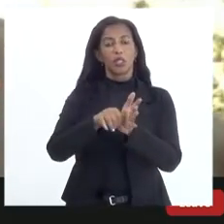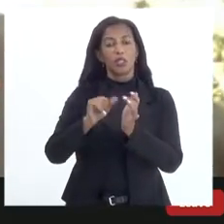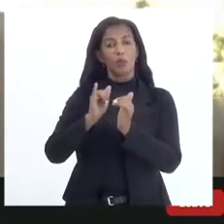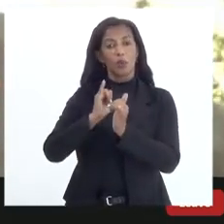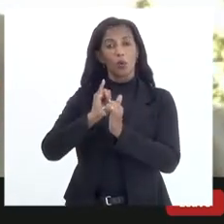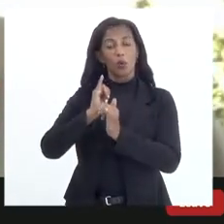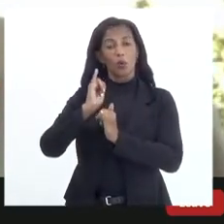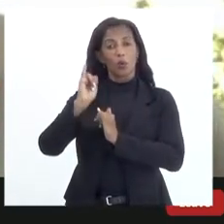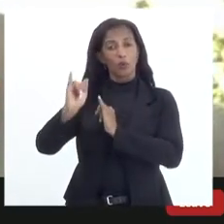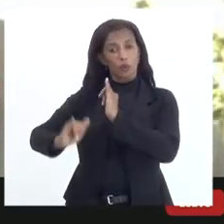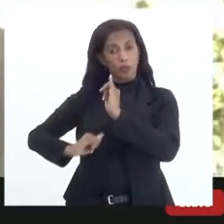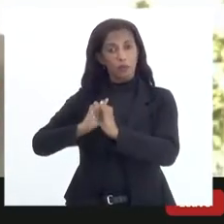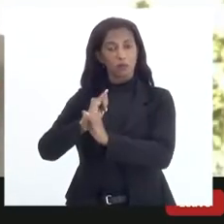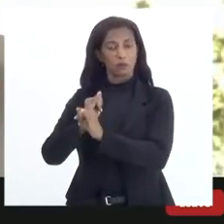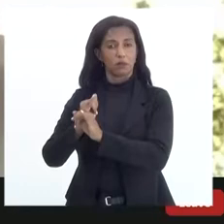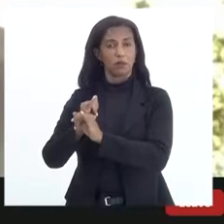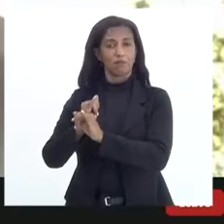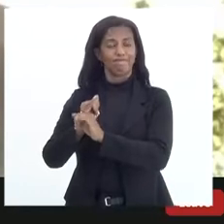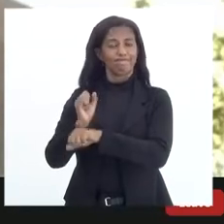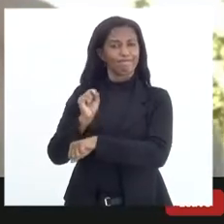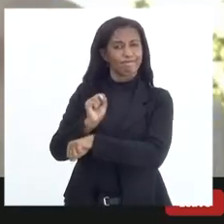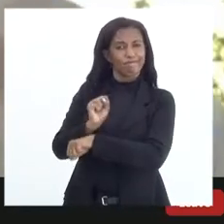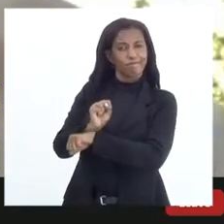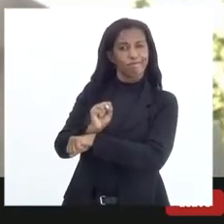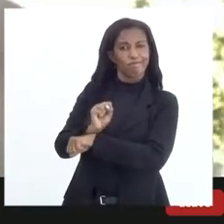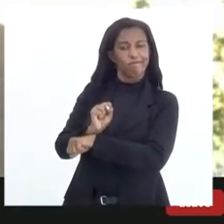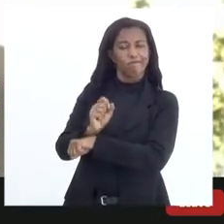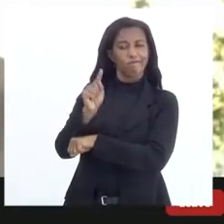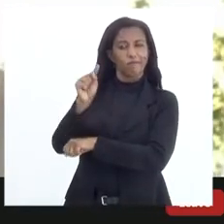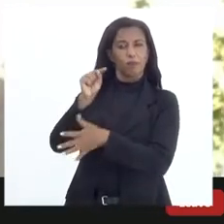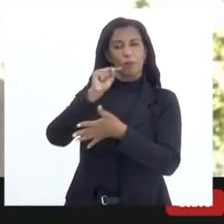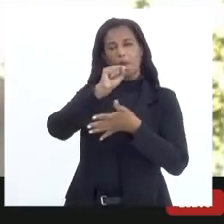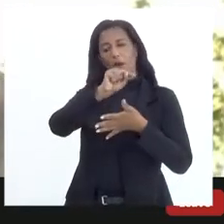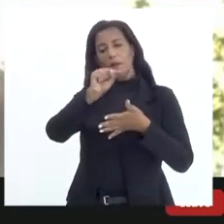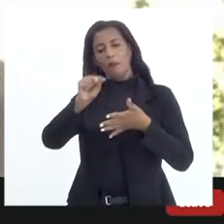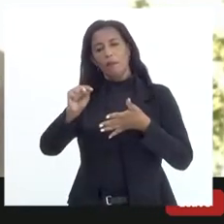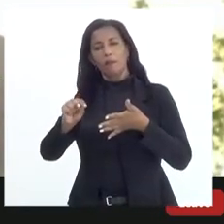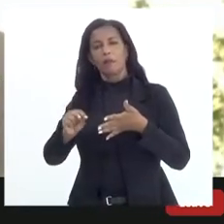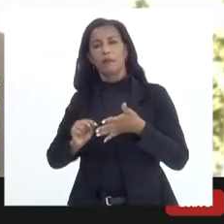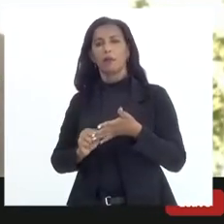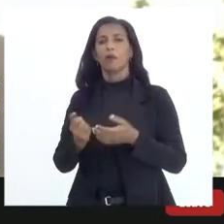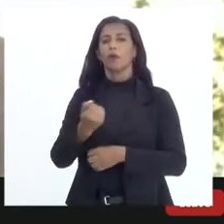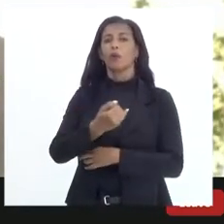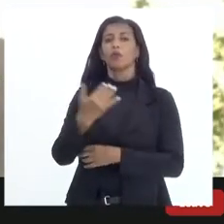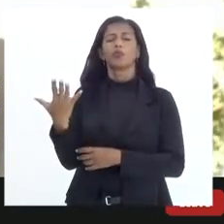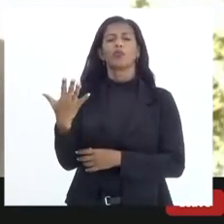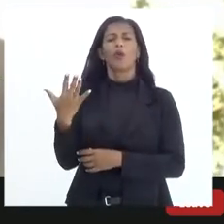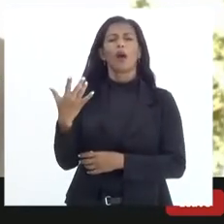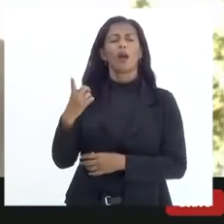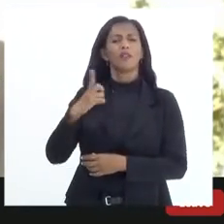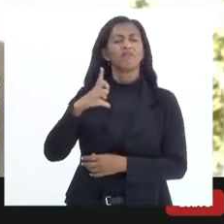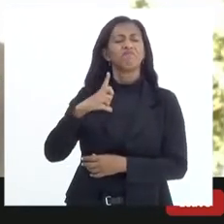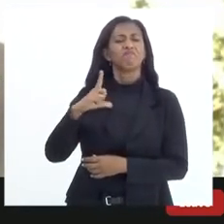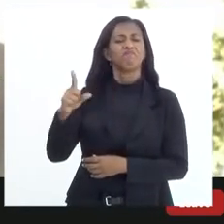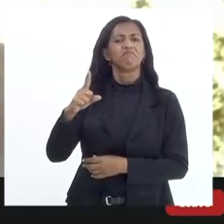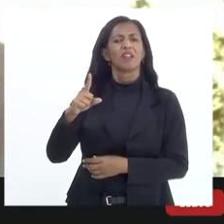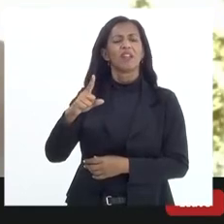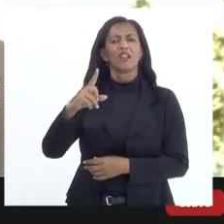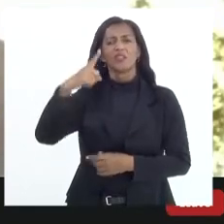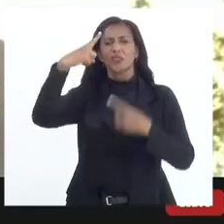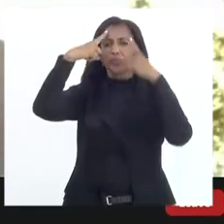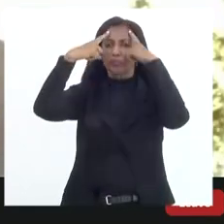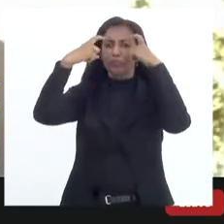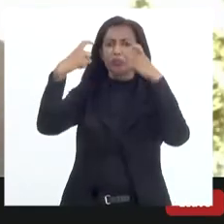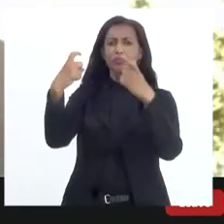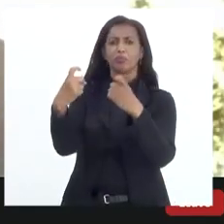na esperança de se identificarem os IPs dos computadores dos quais partiram as agressões